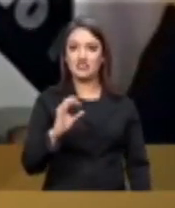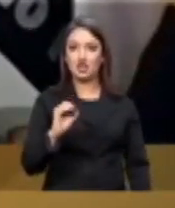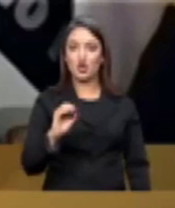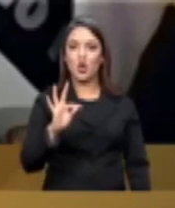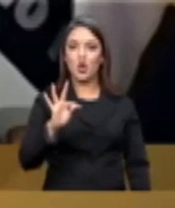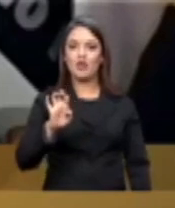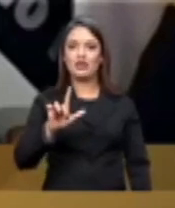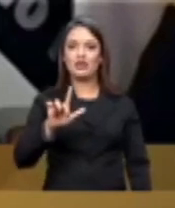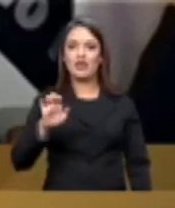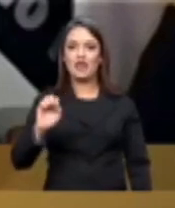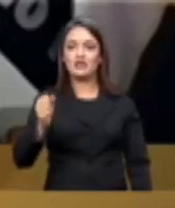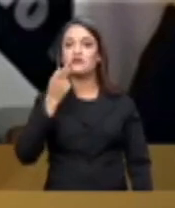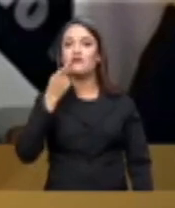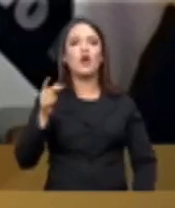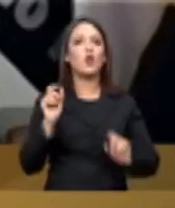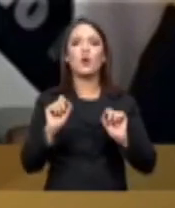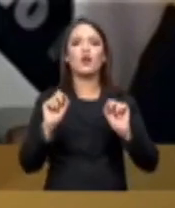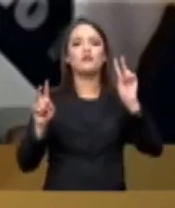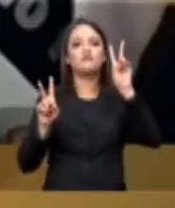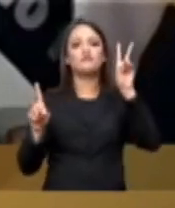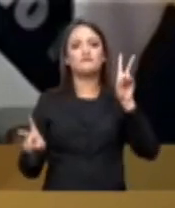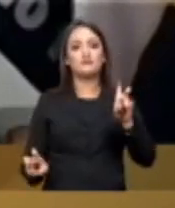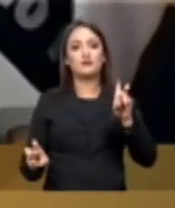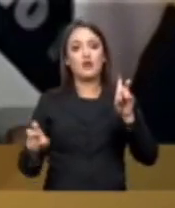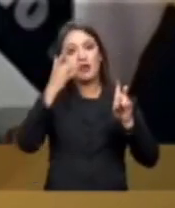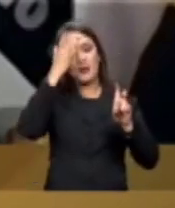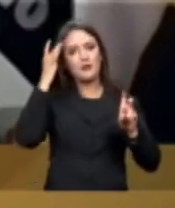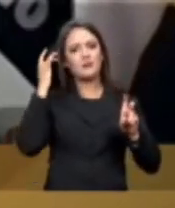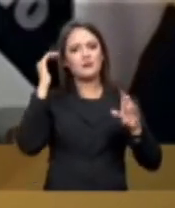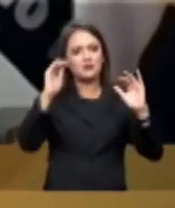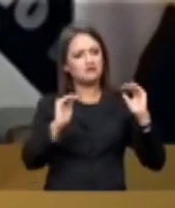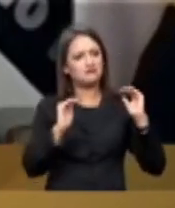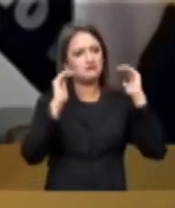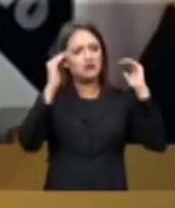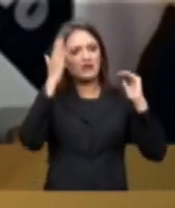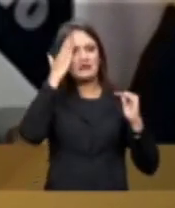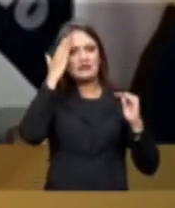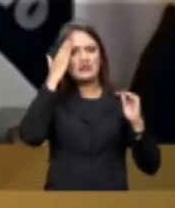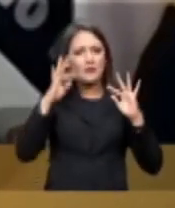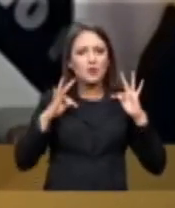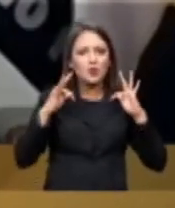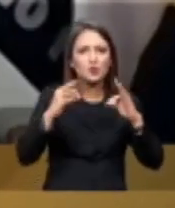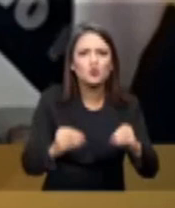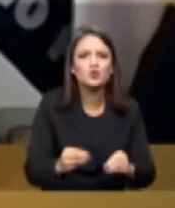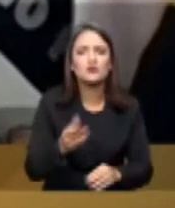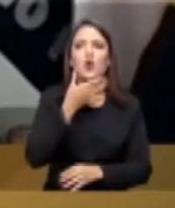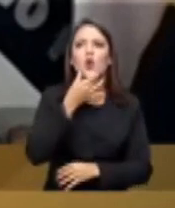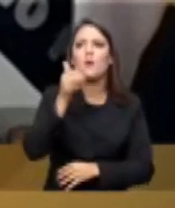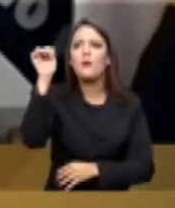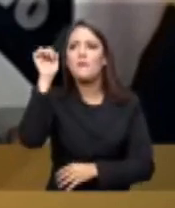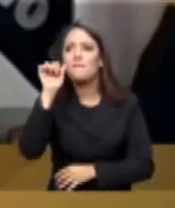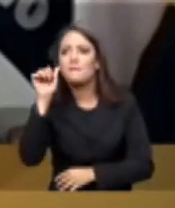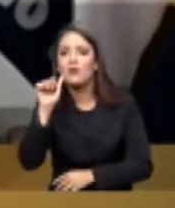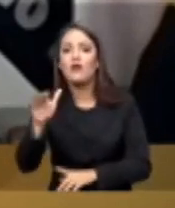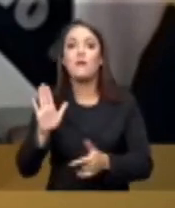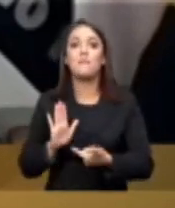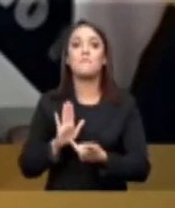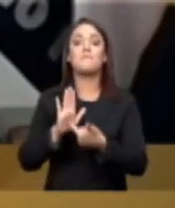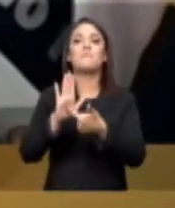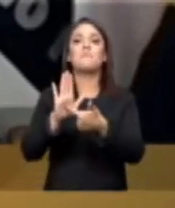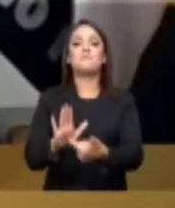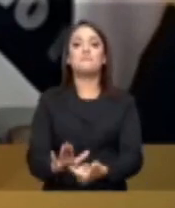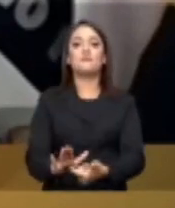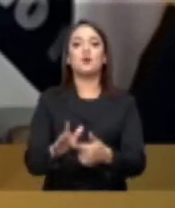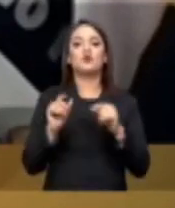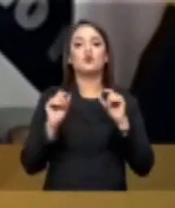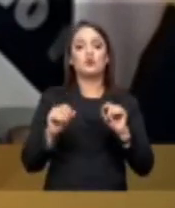e abro aspas, o mestre daqueles que sabem tudo, homens e mulheres, revelam que lhes é